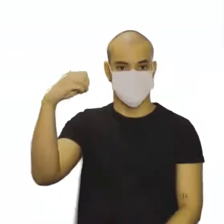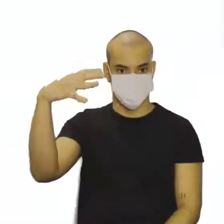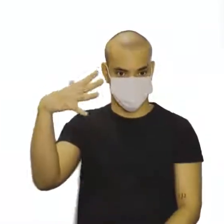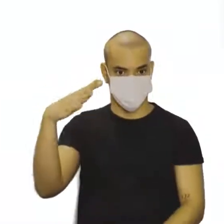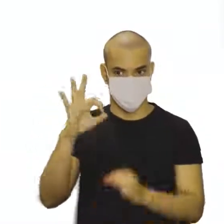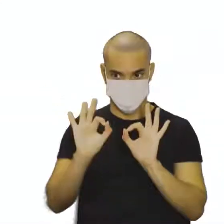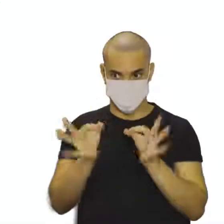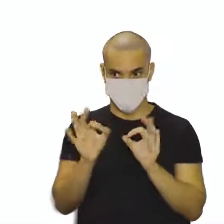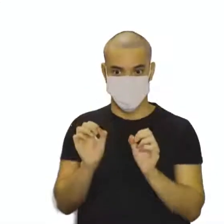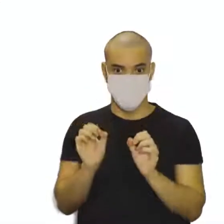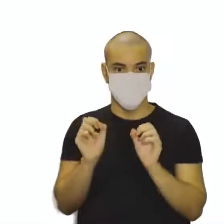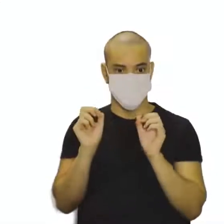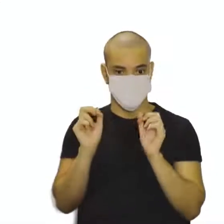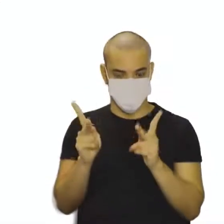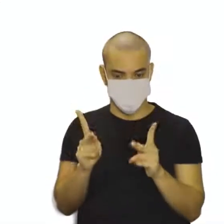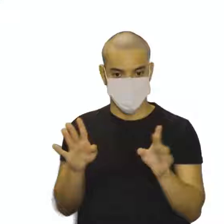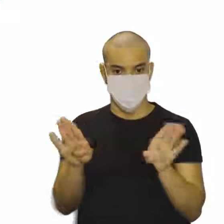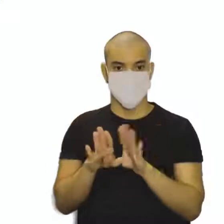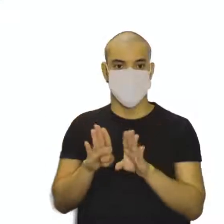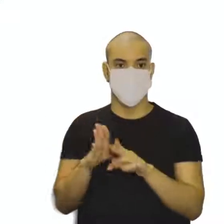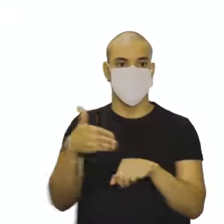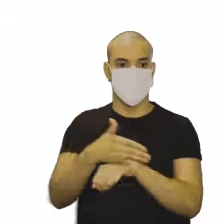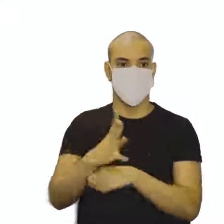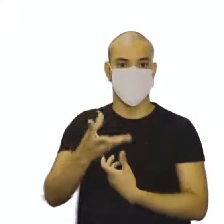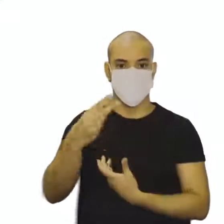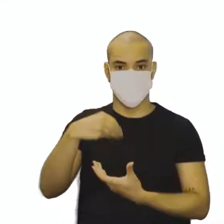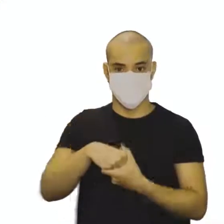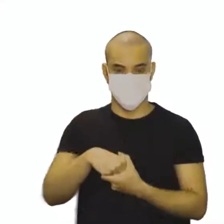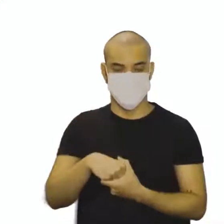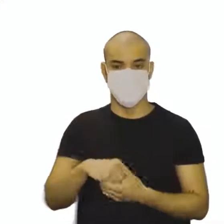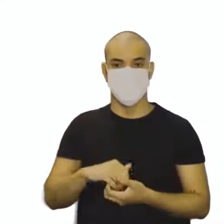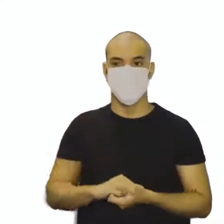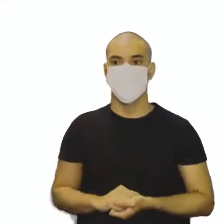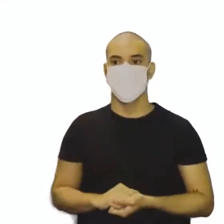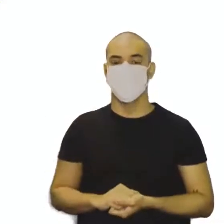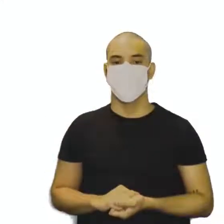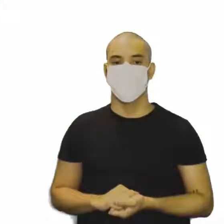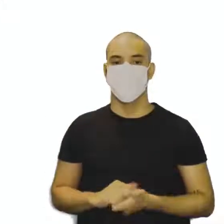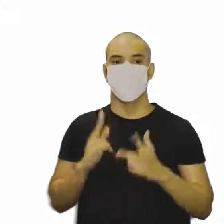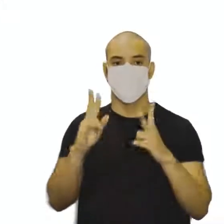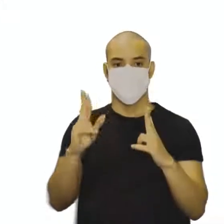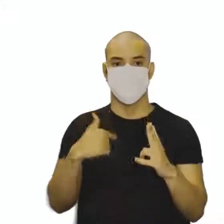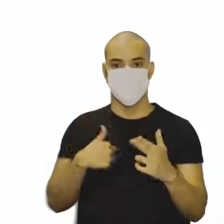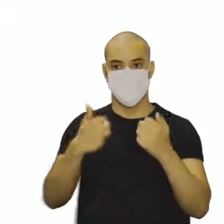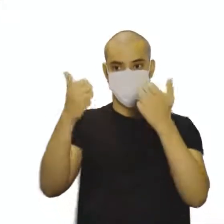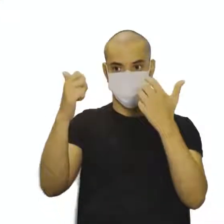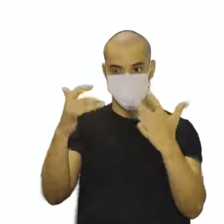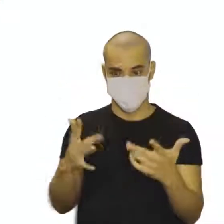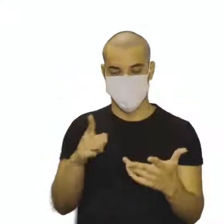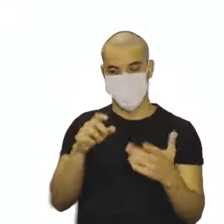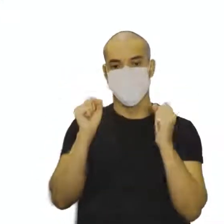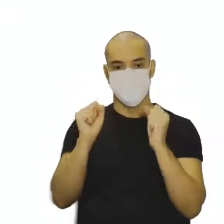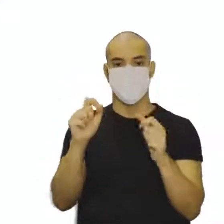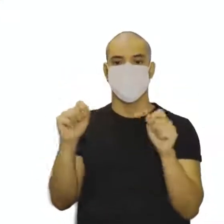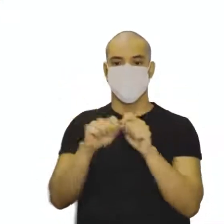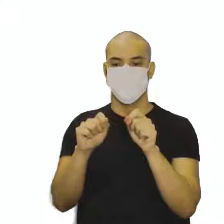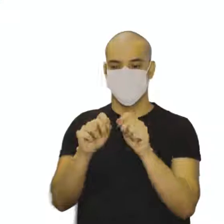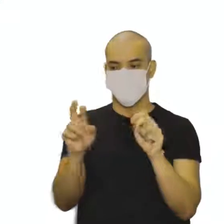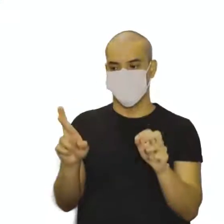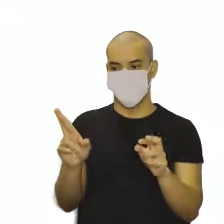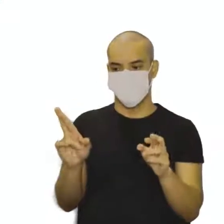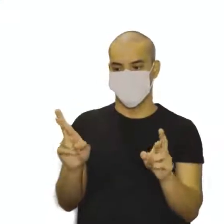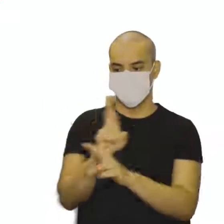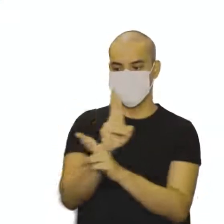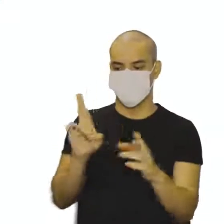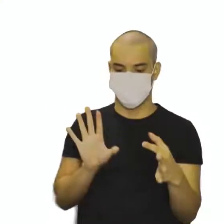ok? Então o indutor está presente aí também, tá bom, pessoal? Aí aqui, como eu falei para vocês, você pode sim fazer uma associação